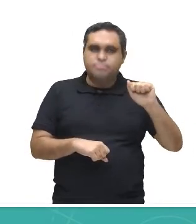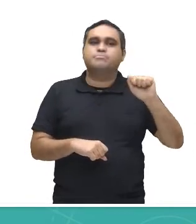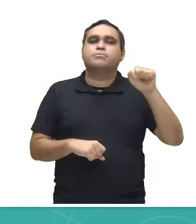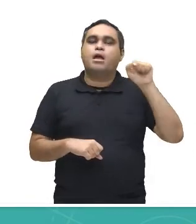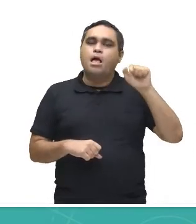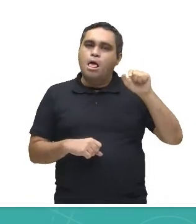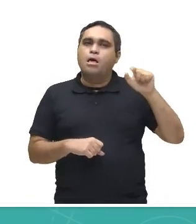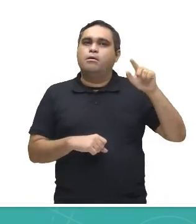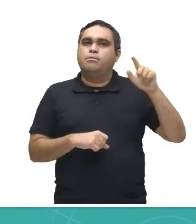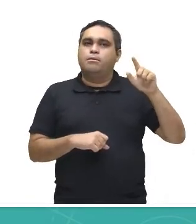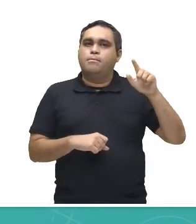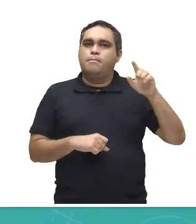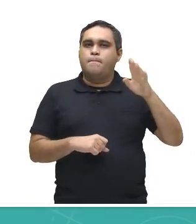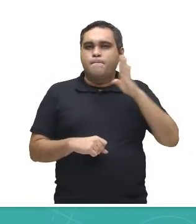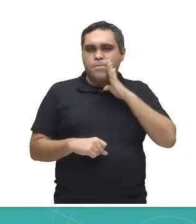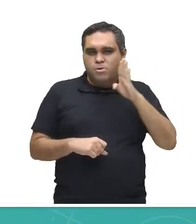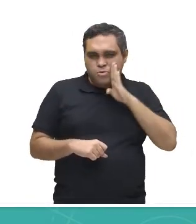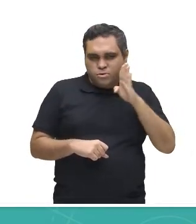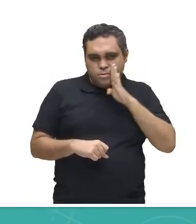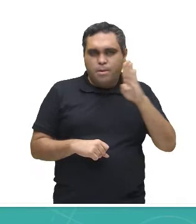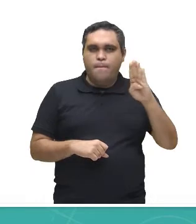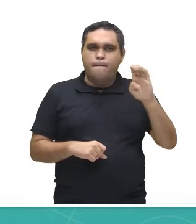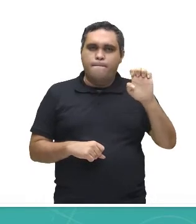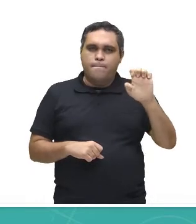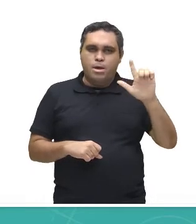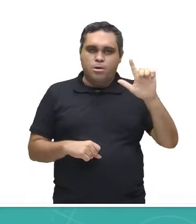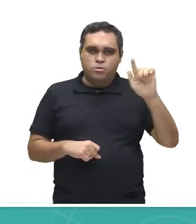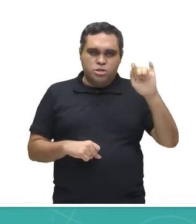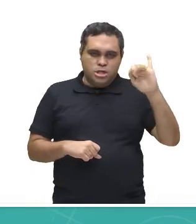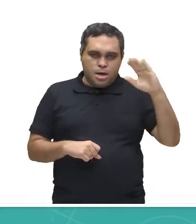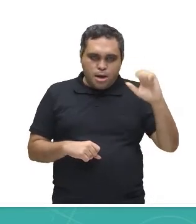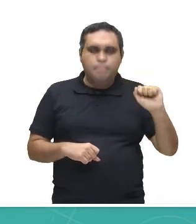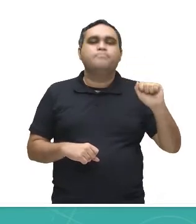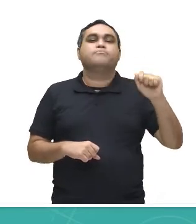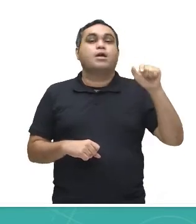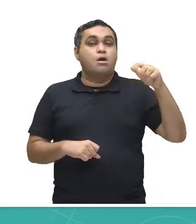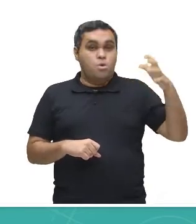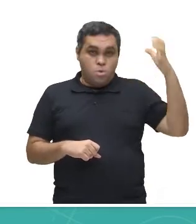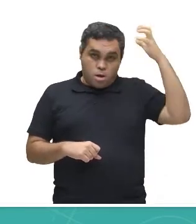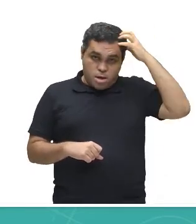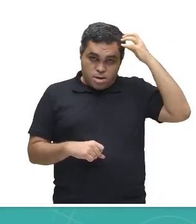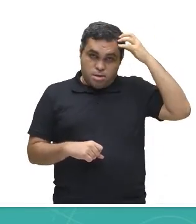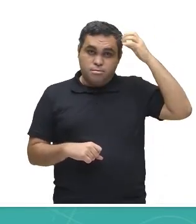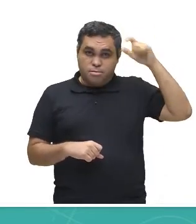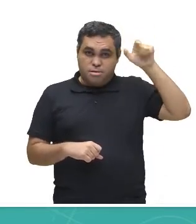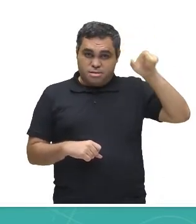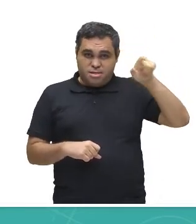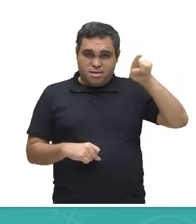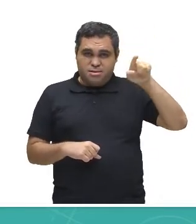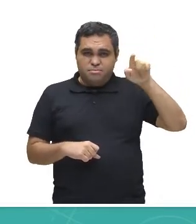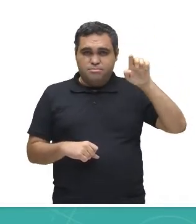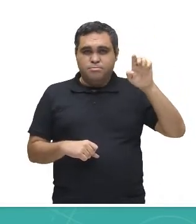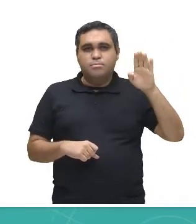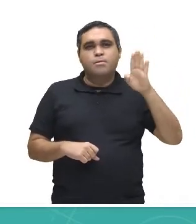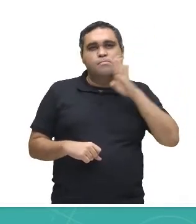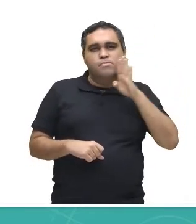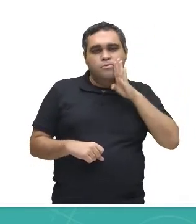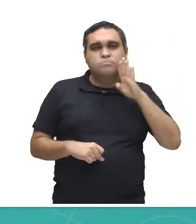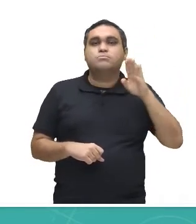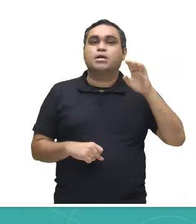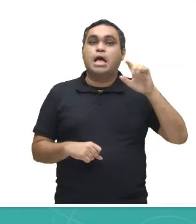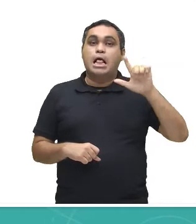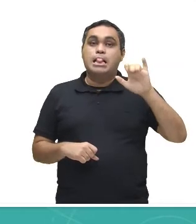da diplomacia, o rei Leopoldo II da Bélgica dominou o Congo. Leopoldo II extraiu do Congo uma